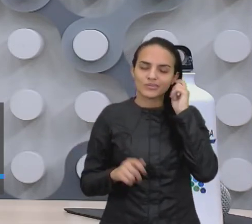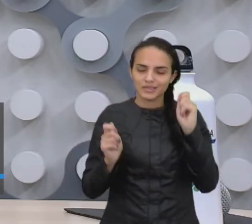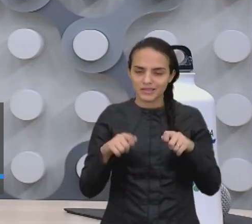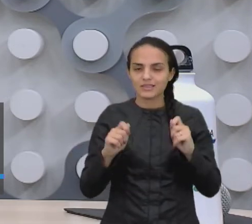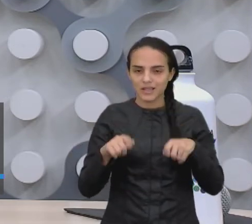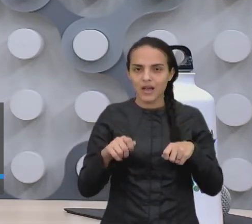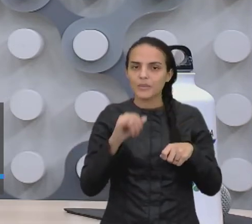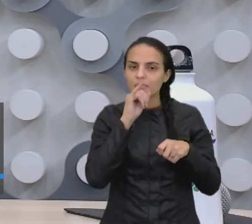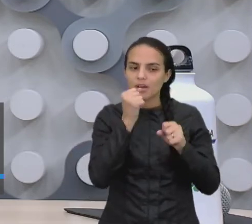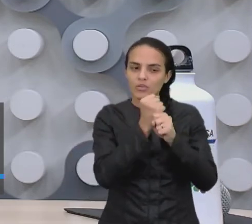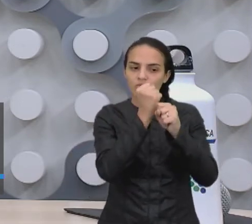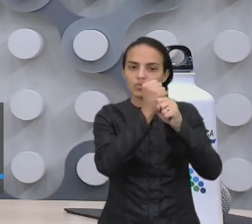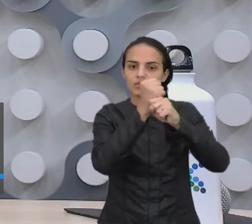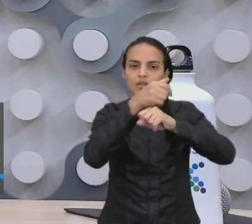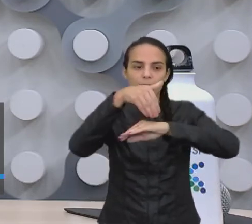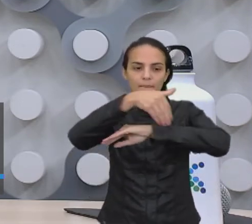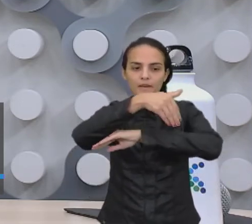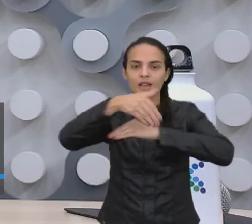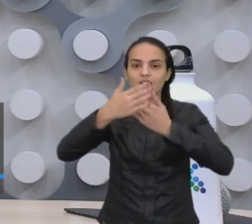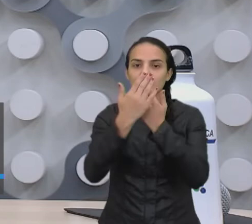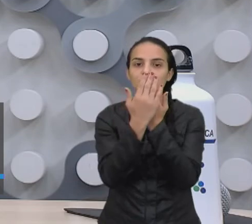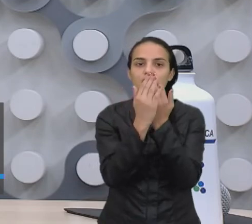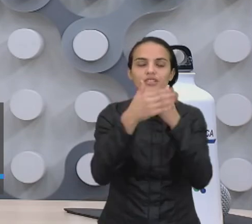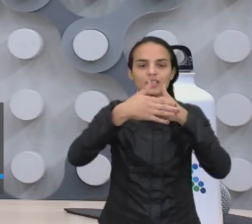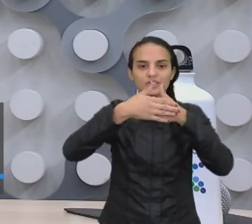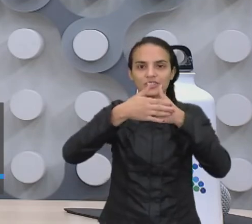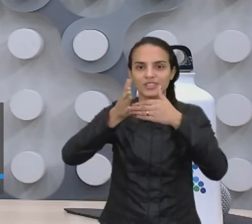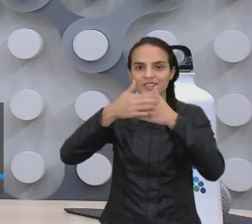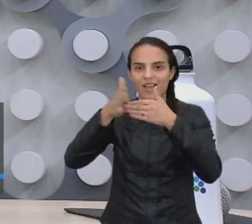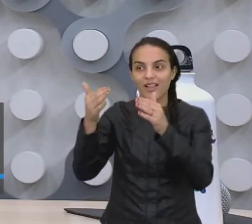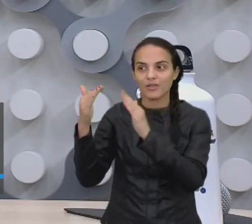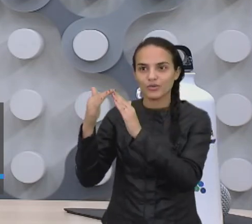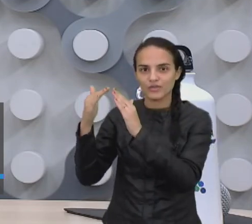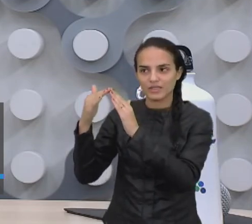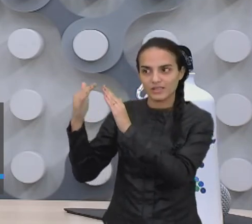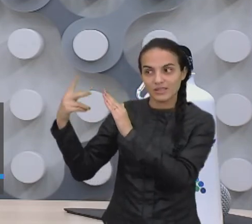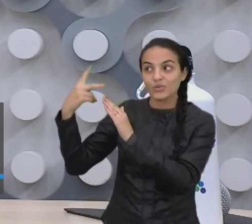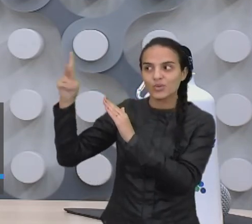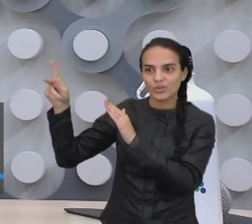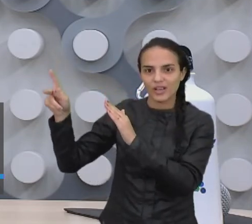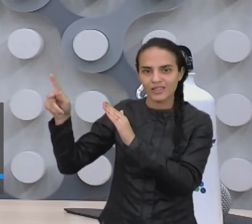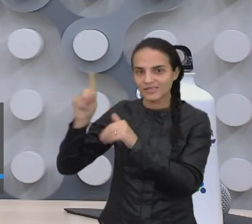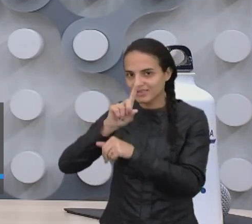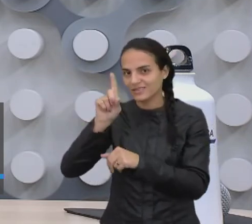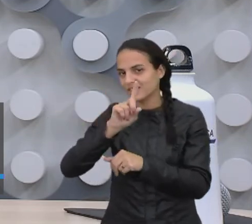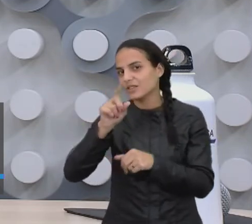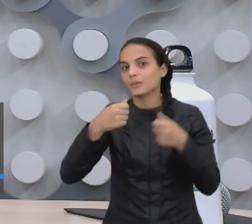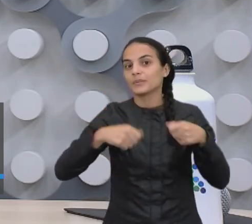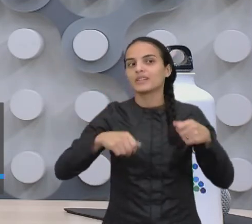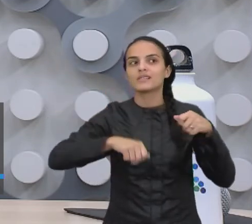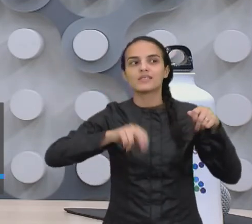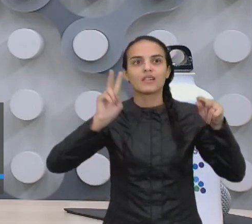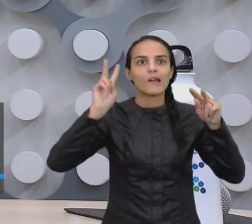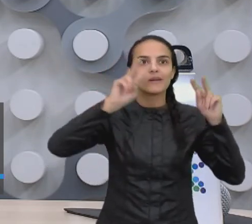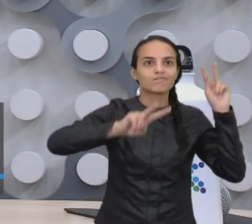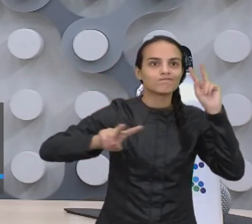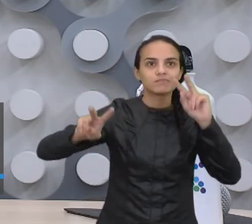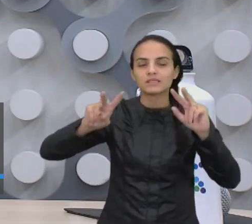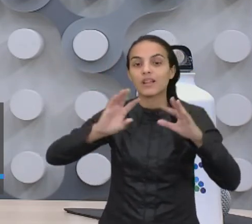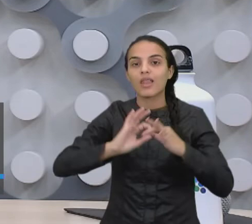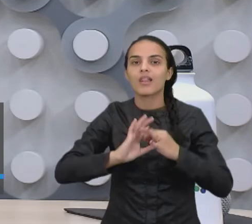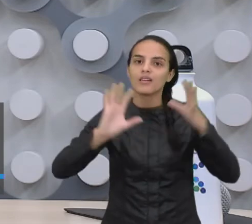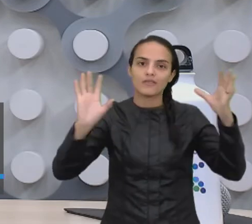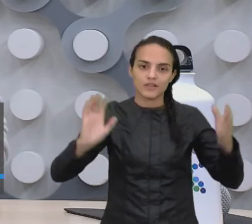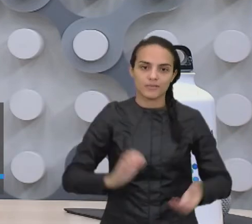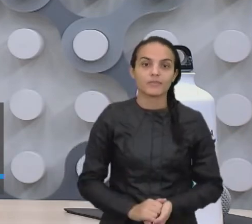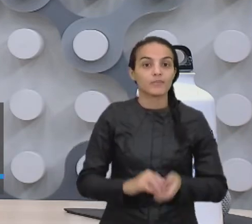sacada voltada para a janela do vizinho? Não, né? Então, aqui, está escrito aqui as regras de